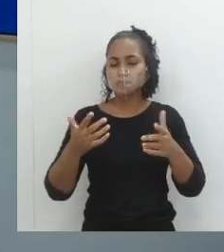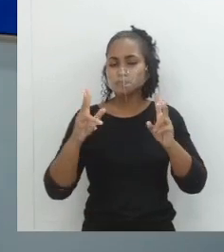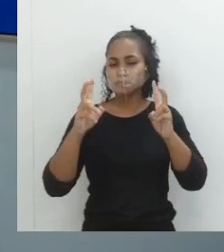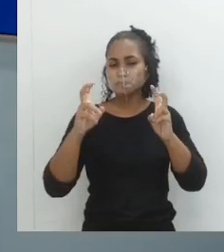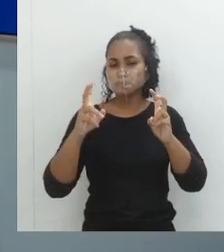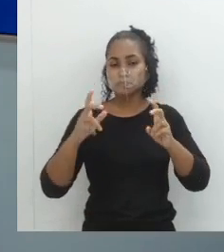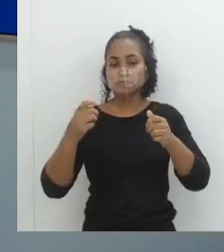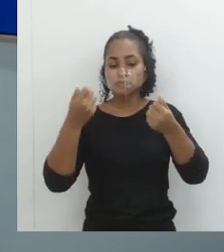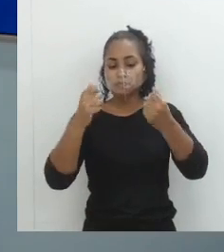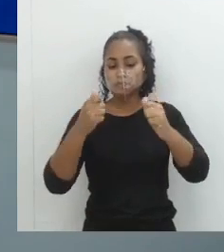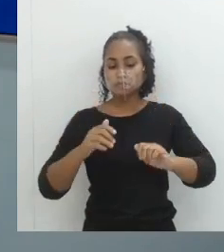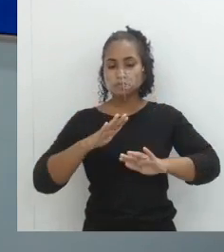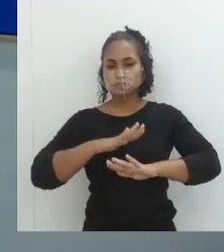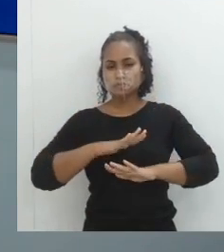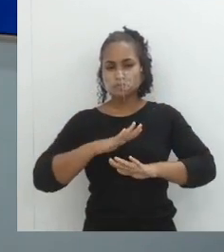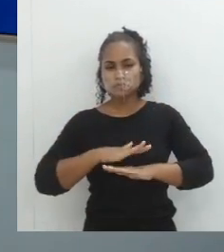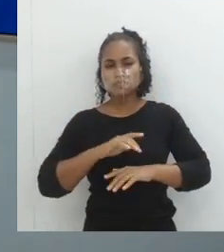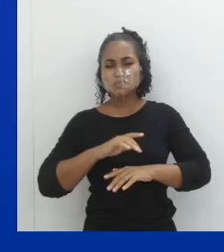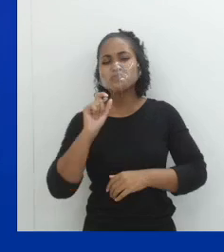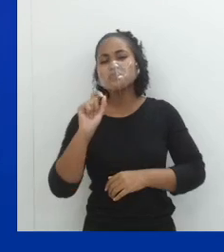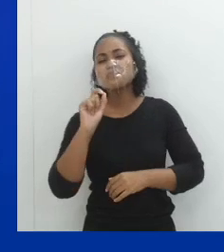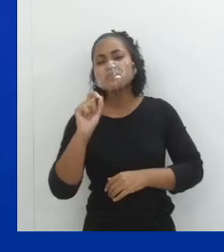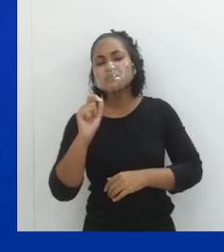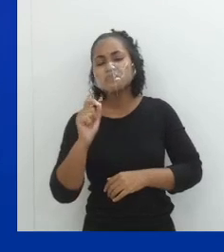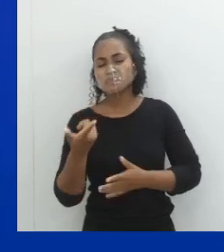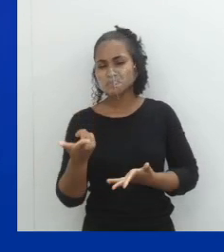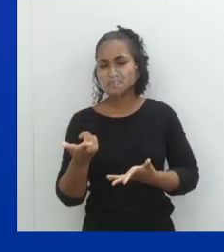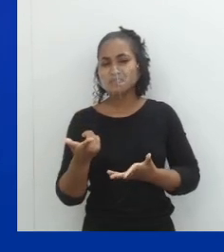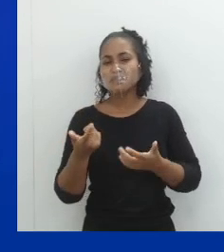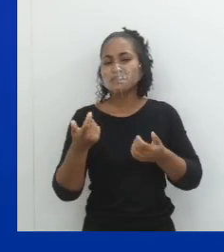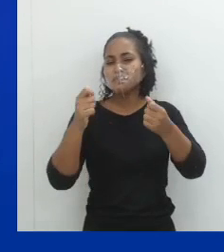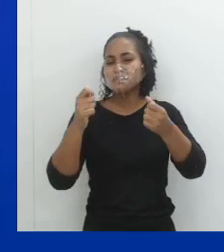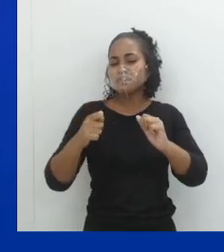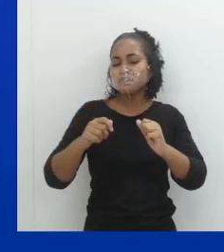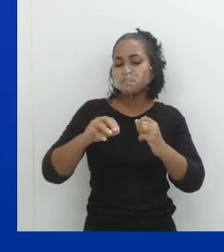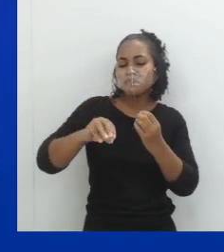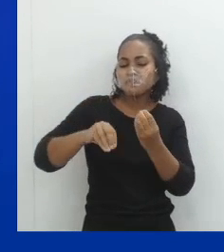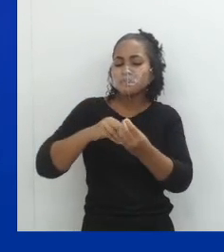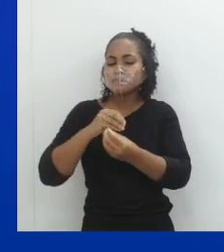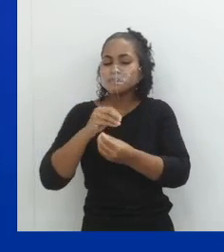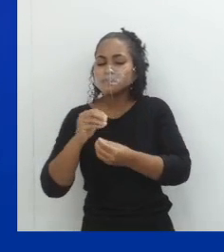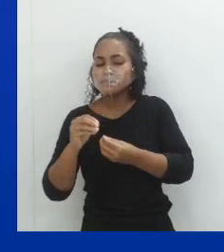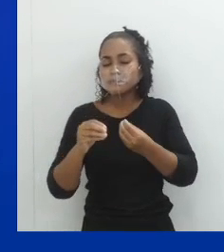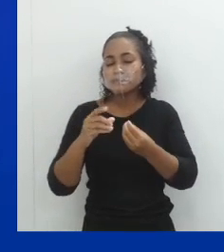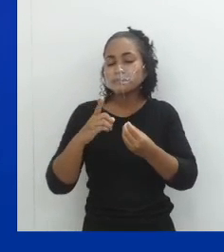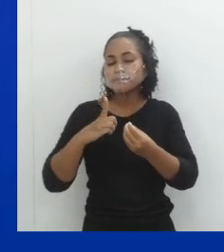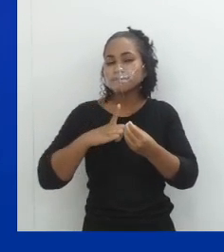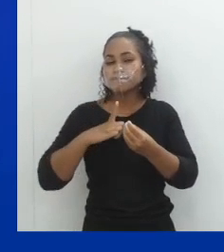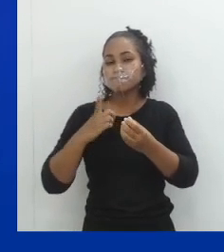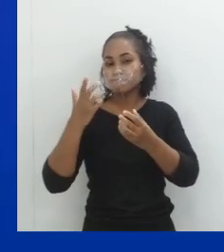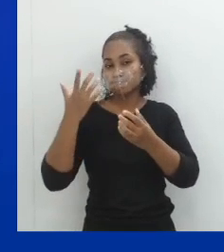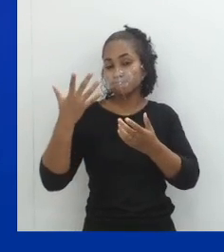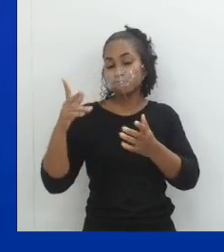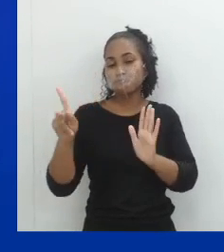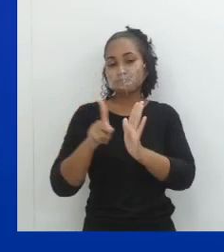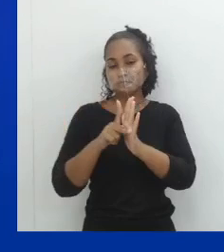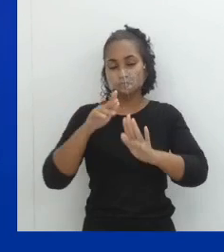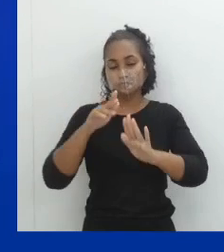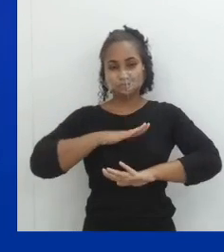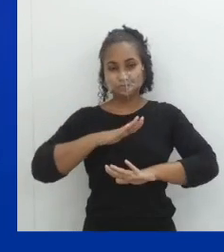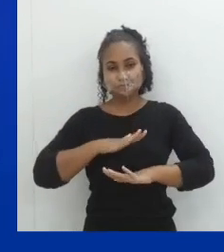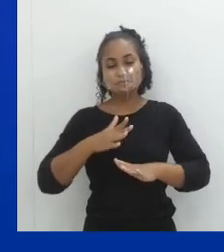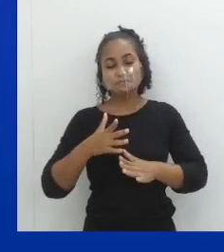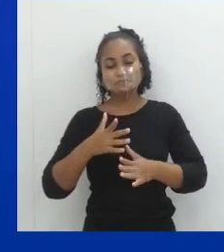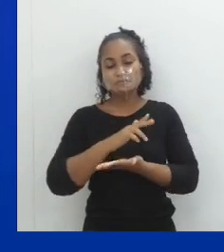body art, tá? Que é uma arte mais mística, uma arte que é trazida pelo corpo, tá?